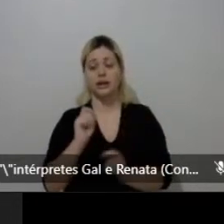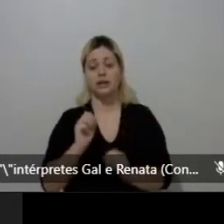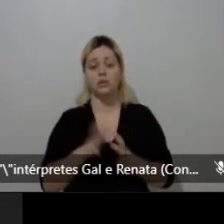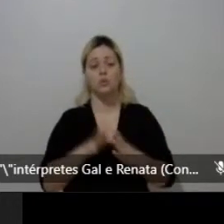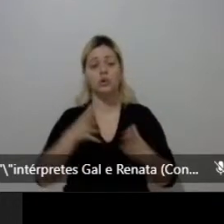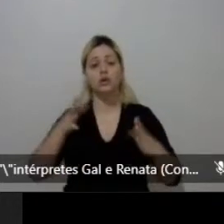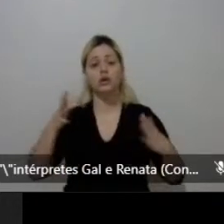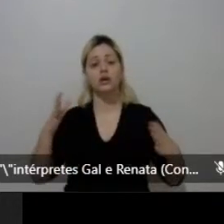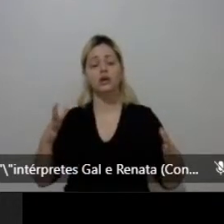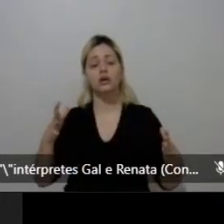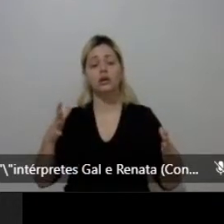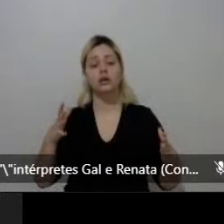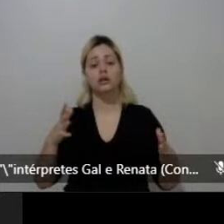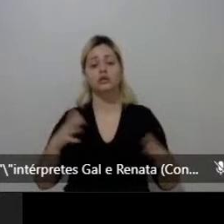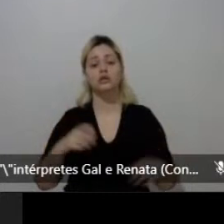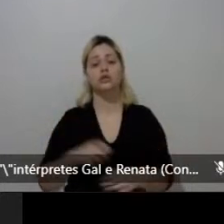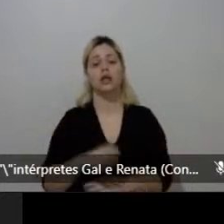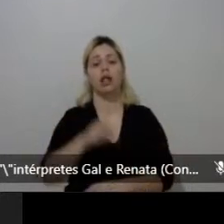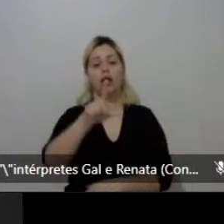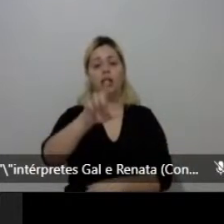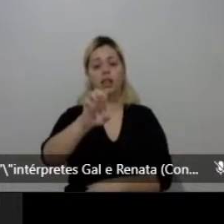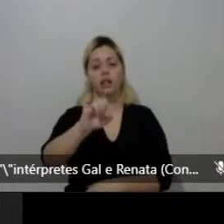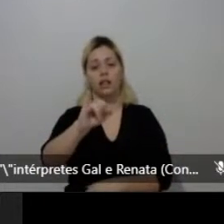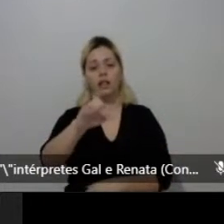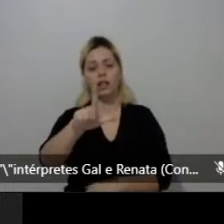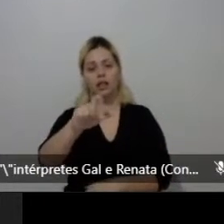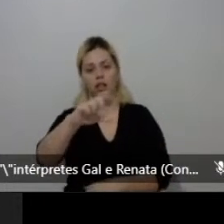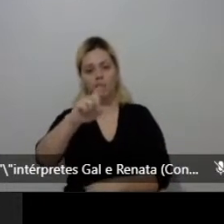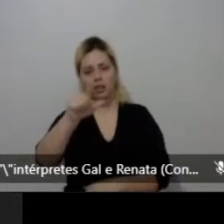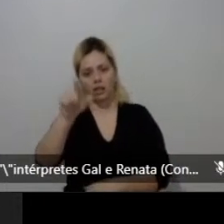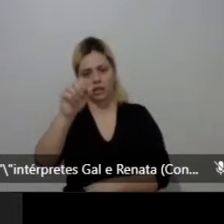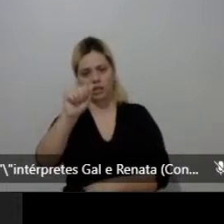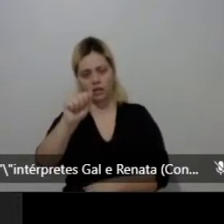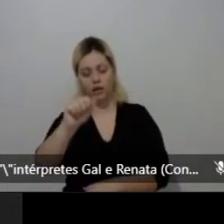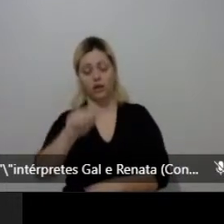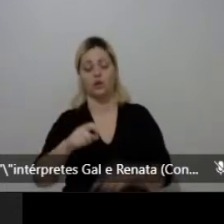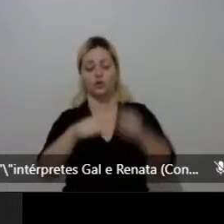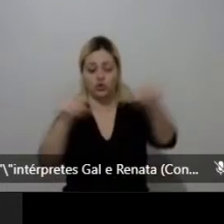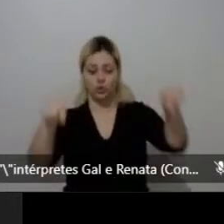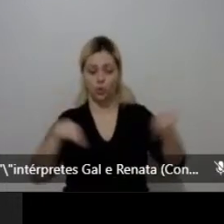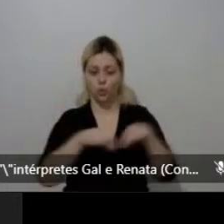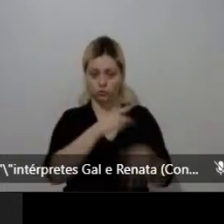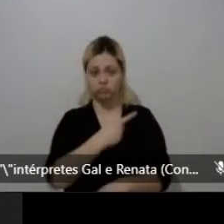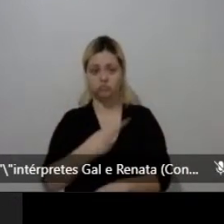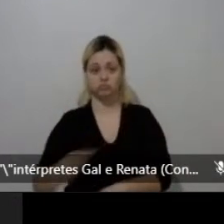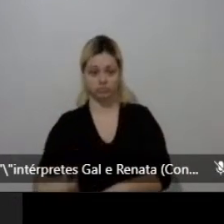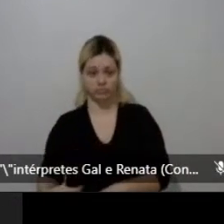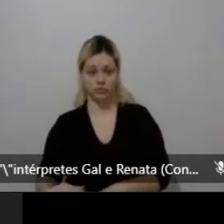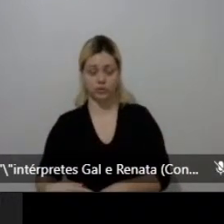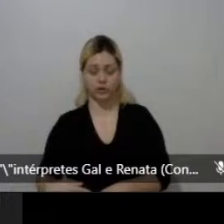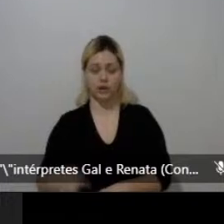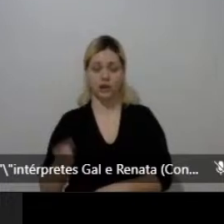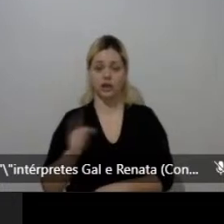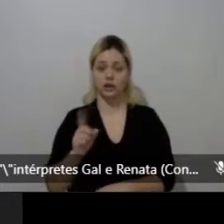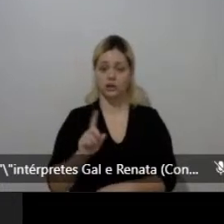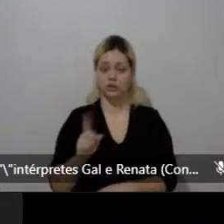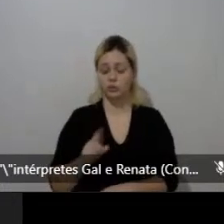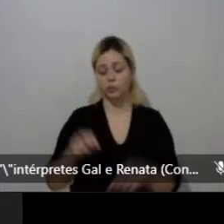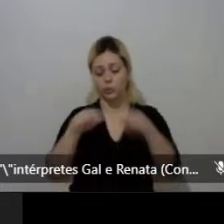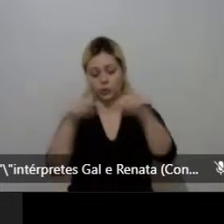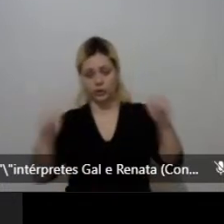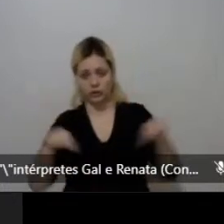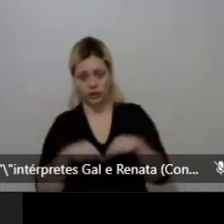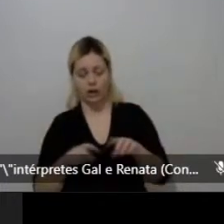grande leilão de terras, águas e florestas públicas. Não é só na terra. A gente está vivendo no Brasil hoje